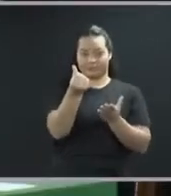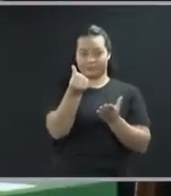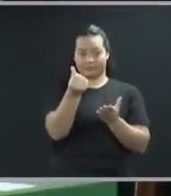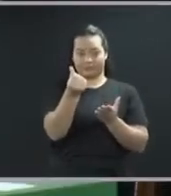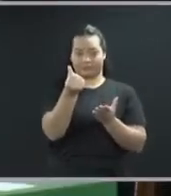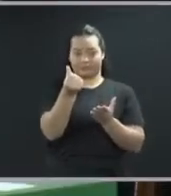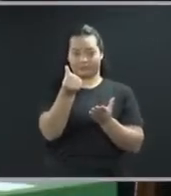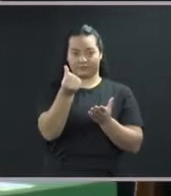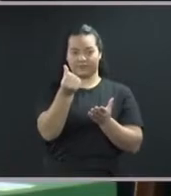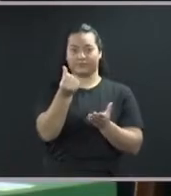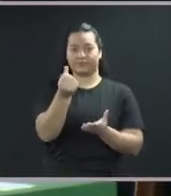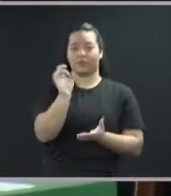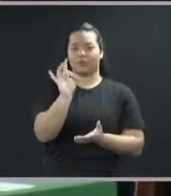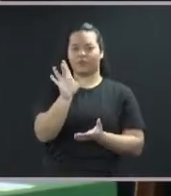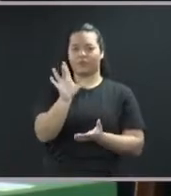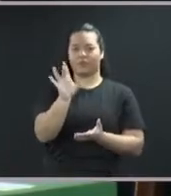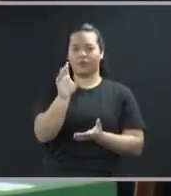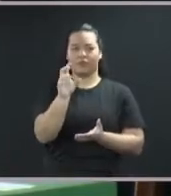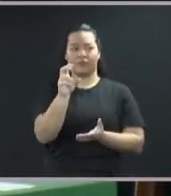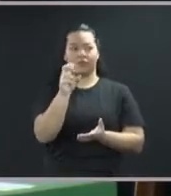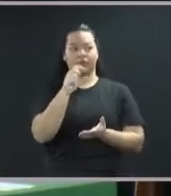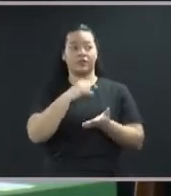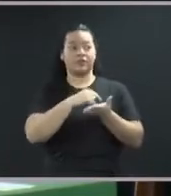primeiros versículos.